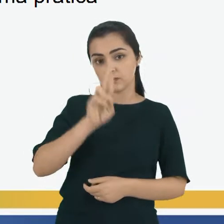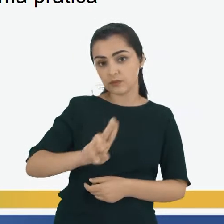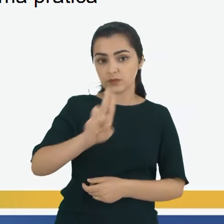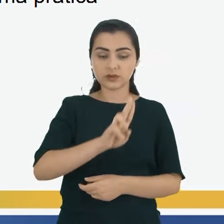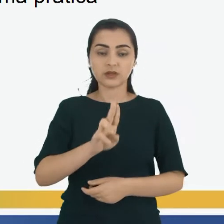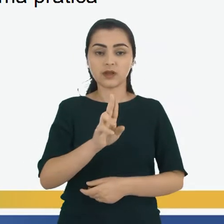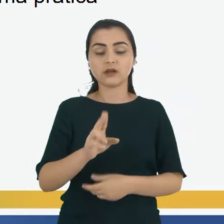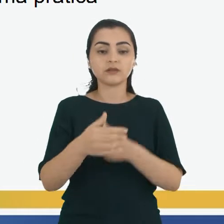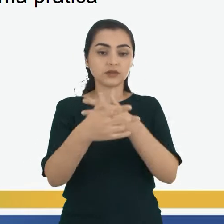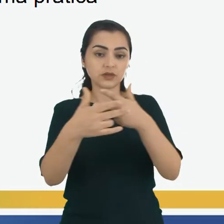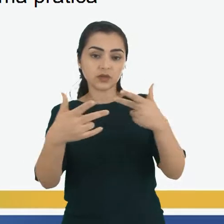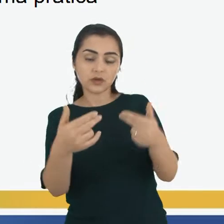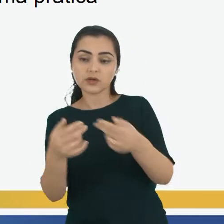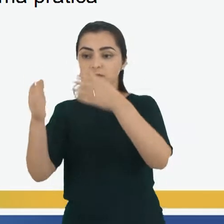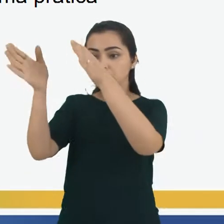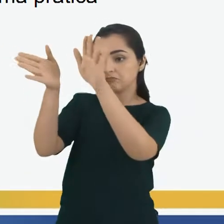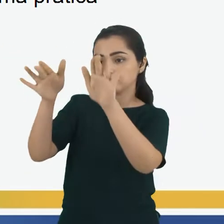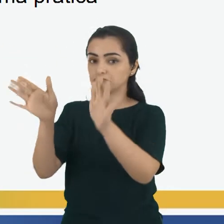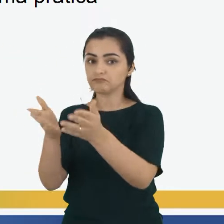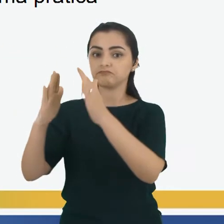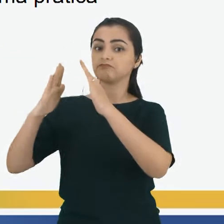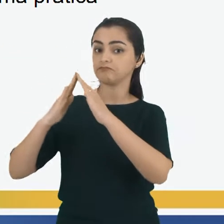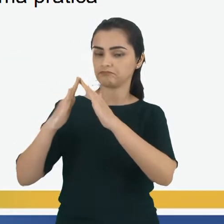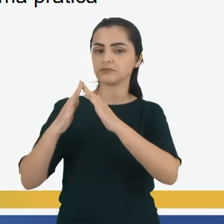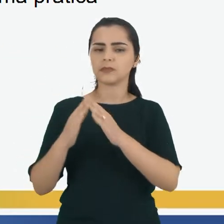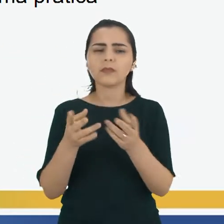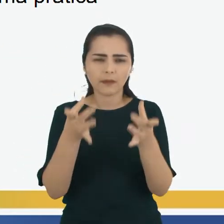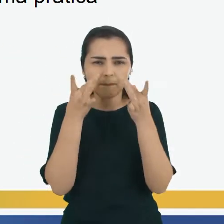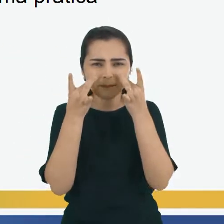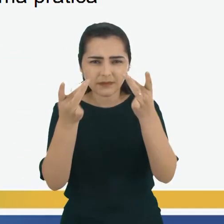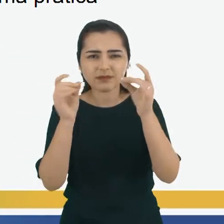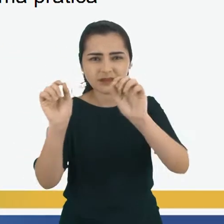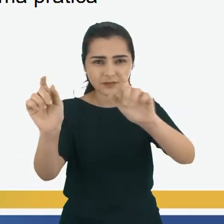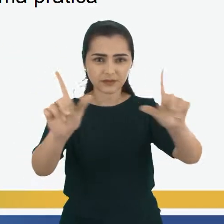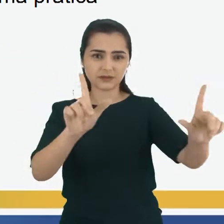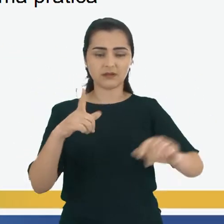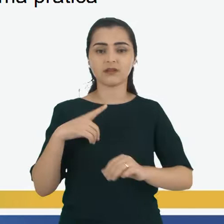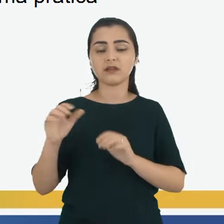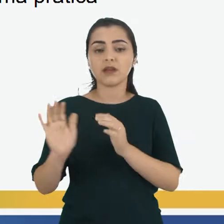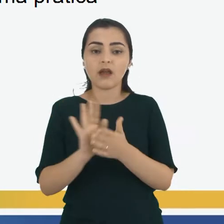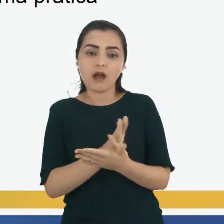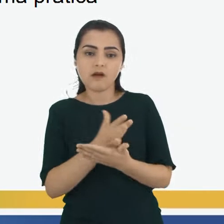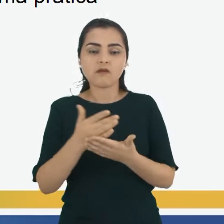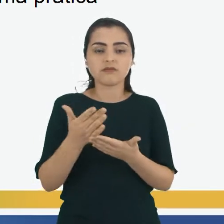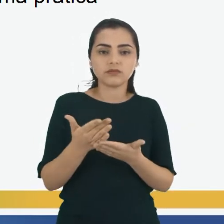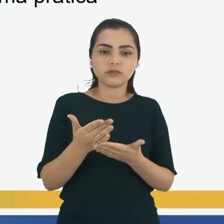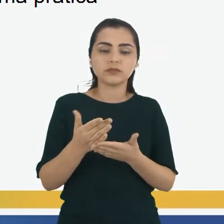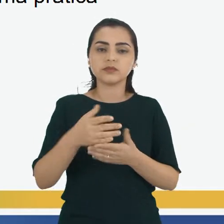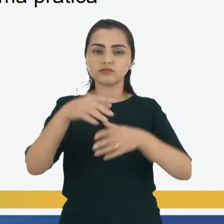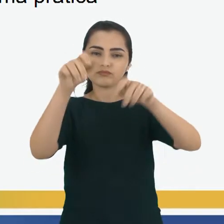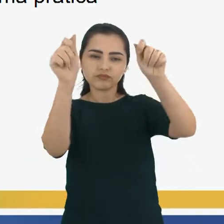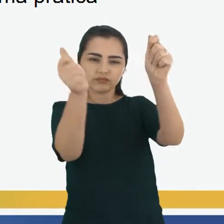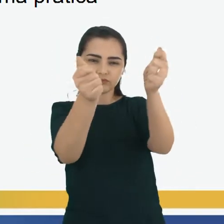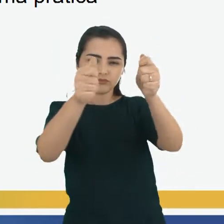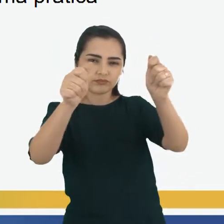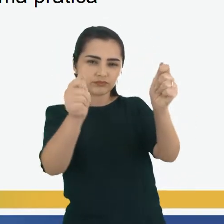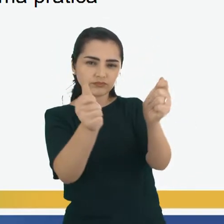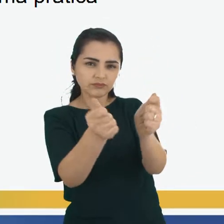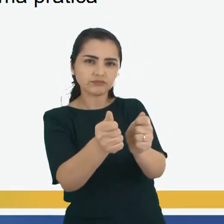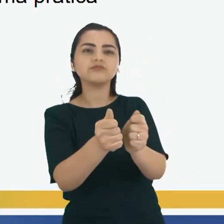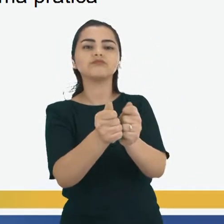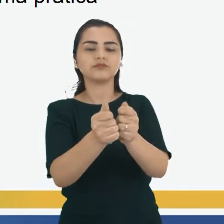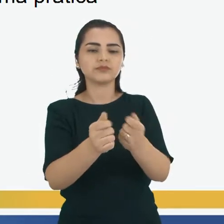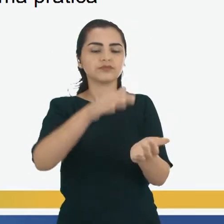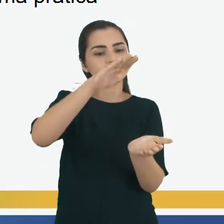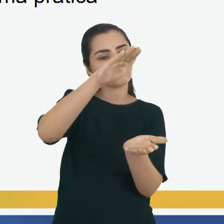apenas objetos de enfeite. Observe aqui no slide, eu tenho algumas esculturas, algumas